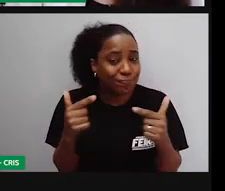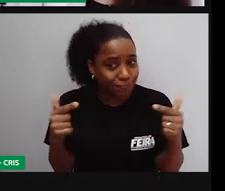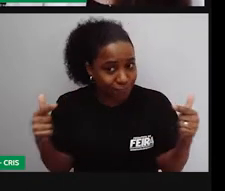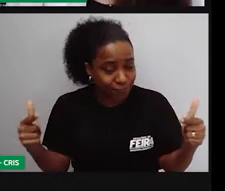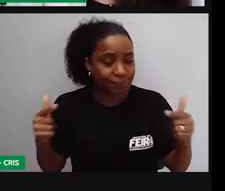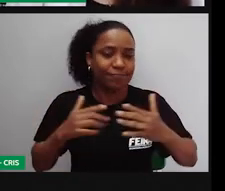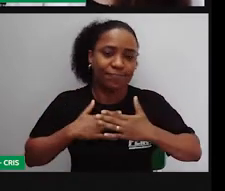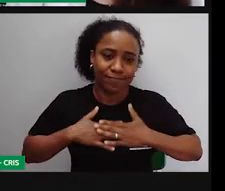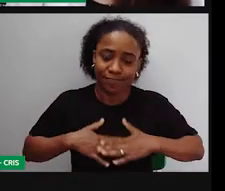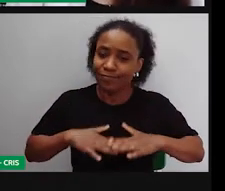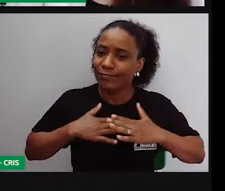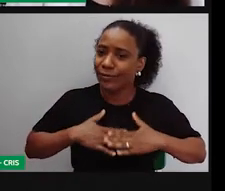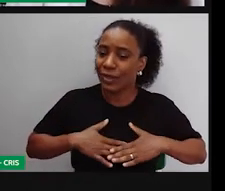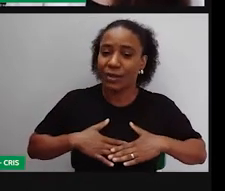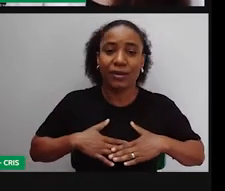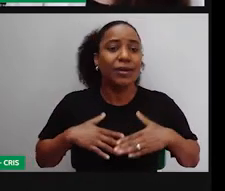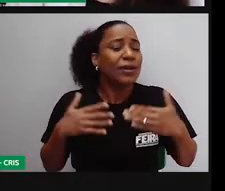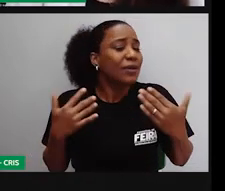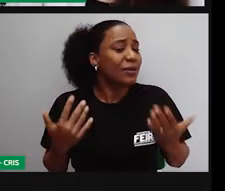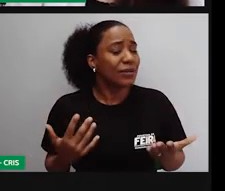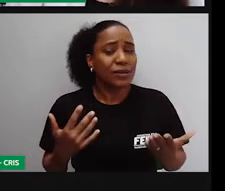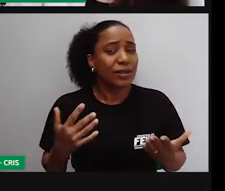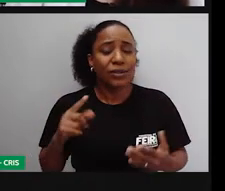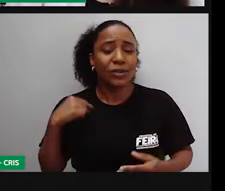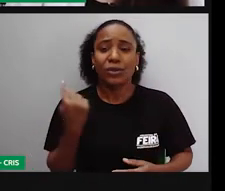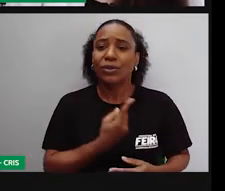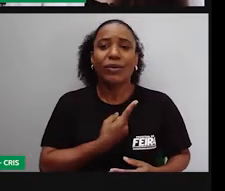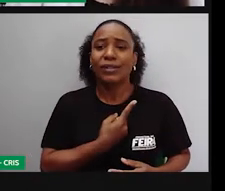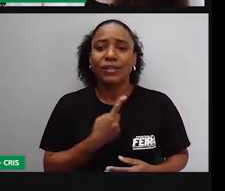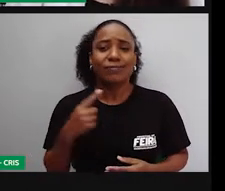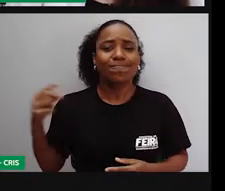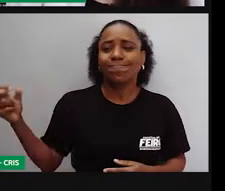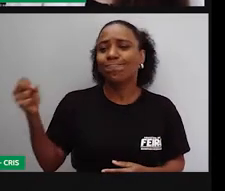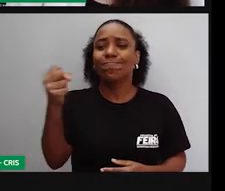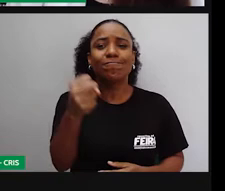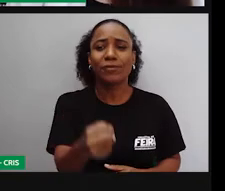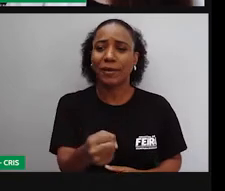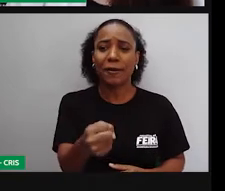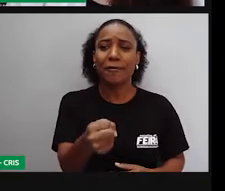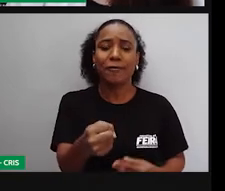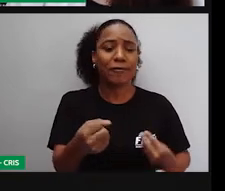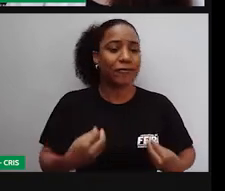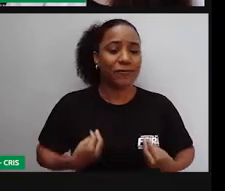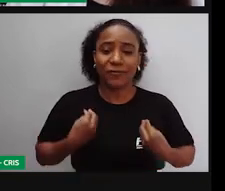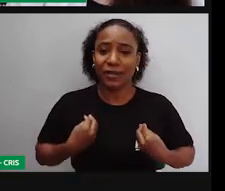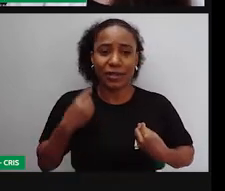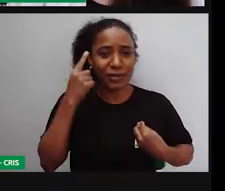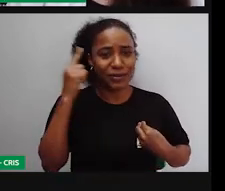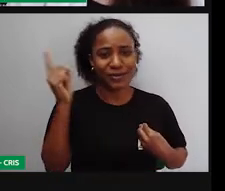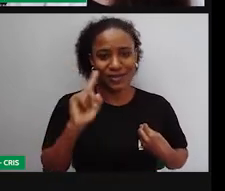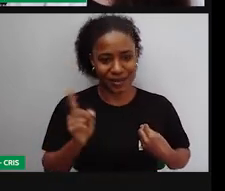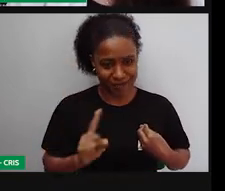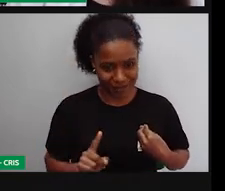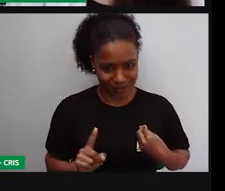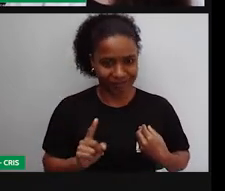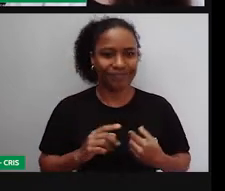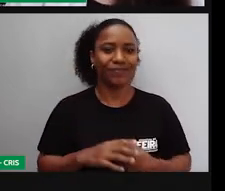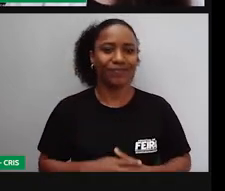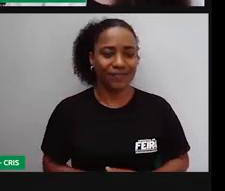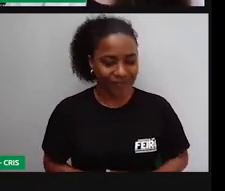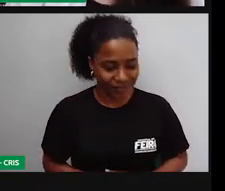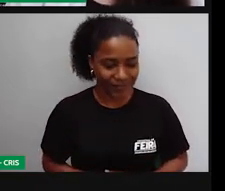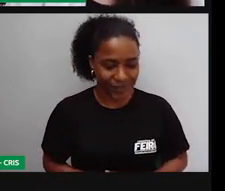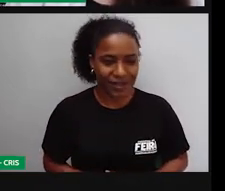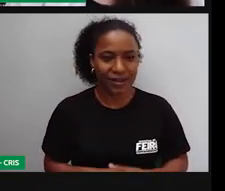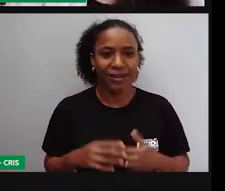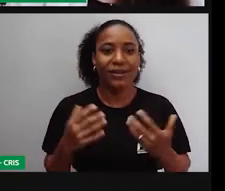Afinal, nem sabemos por que aqui estamos. E mesmo sem saber, seguimos em frente, vamos.